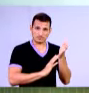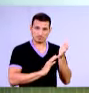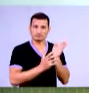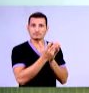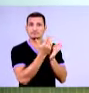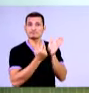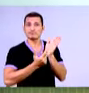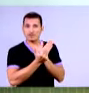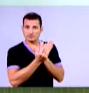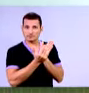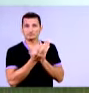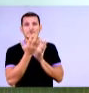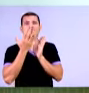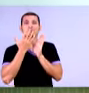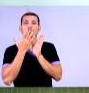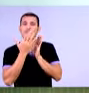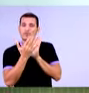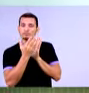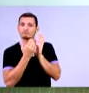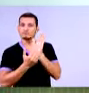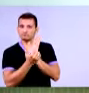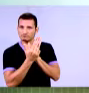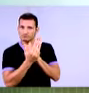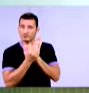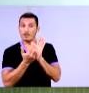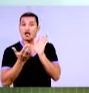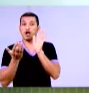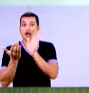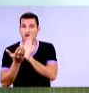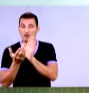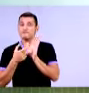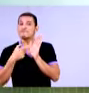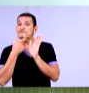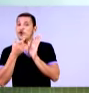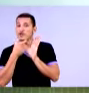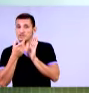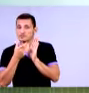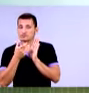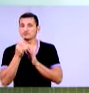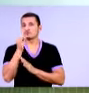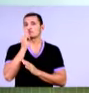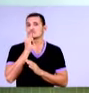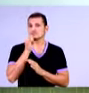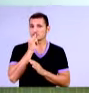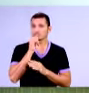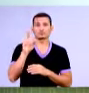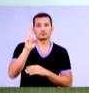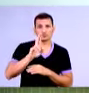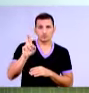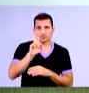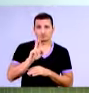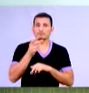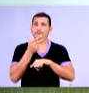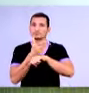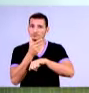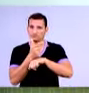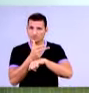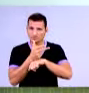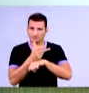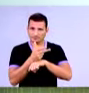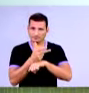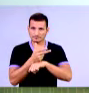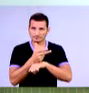imagem, utilização de voz, né, como exemplos de uso de multimídia para